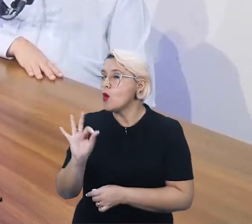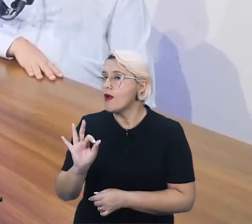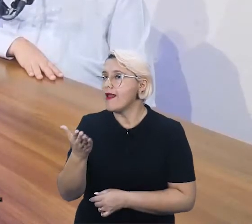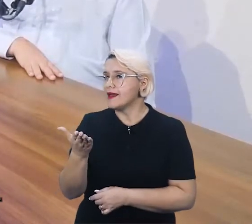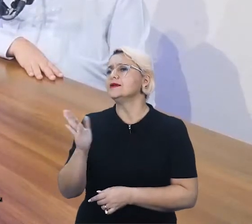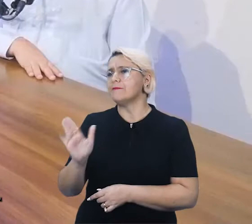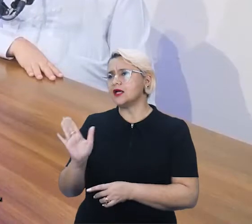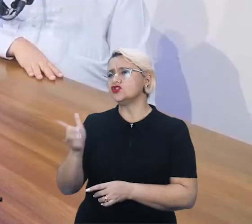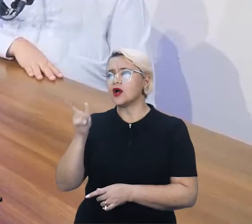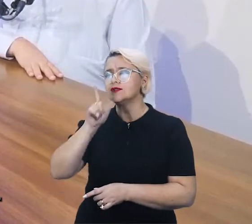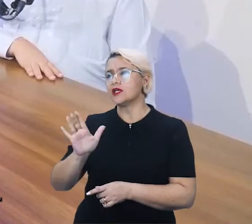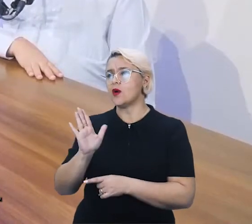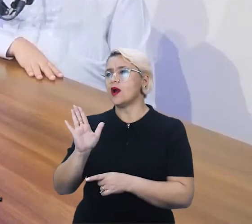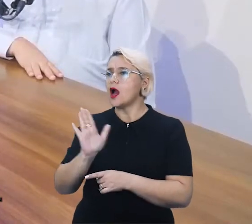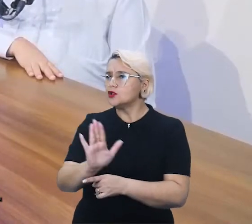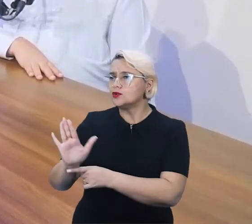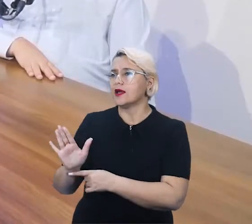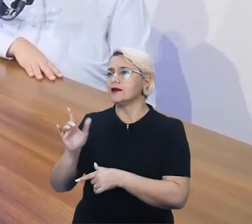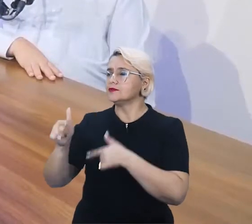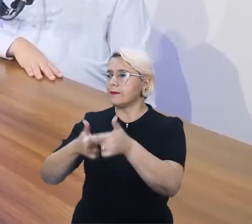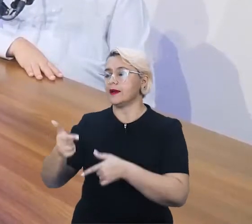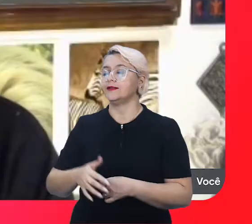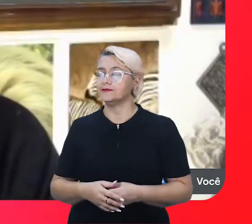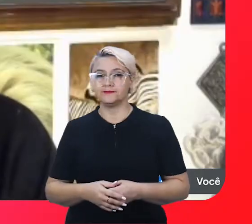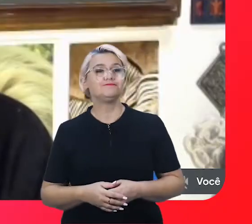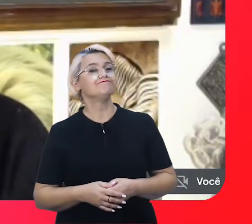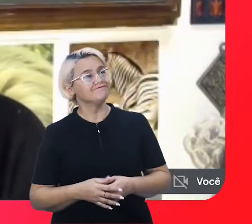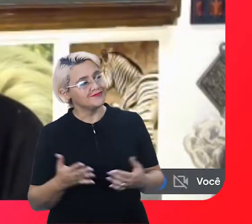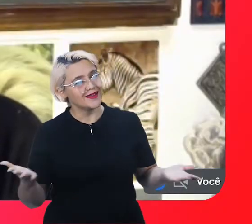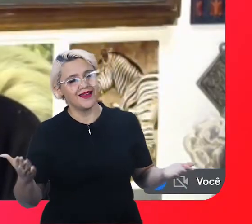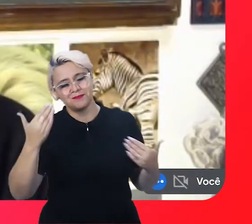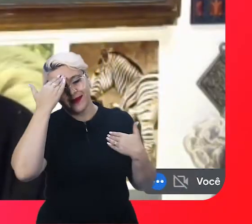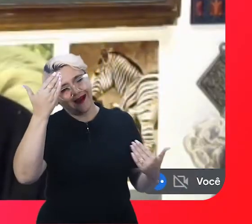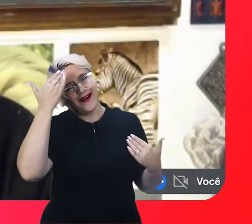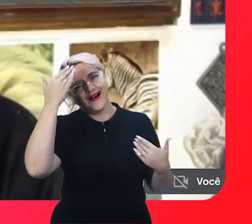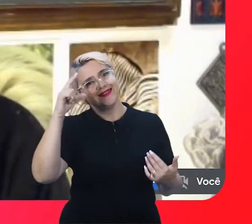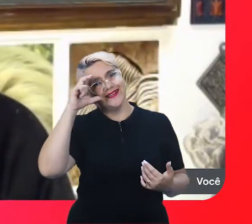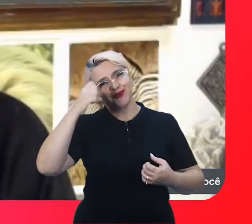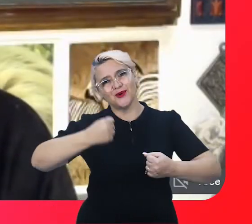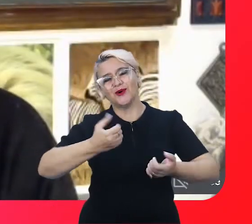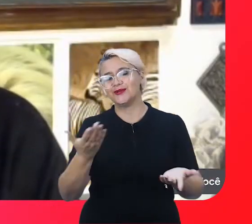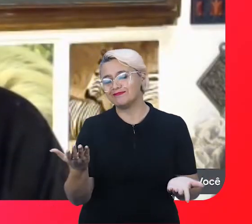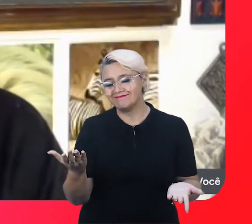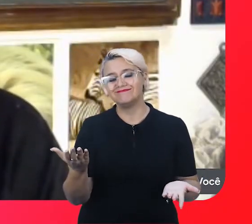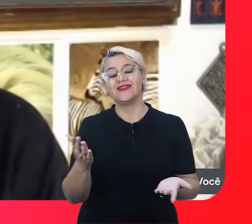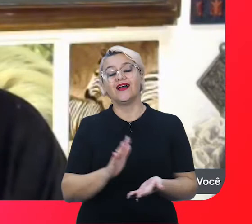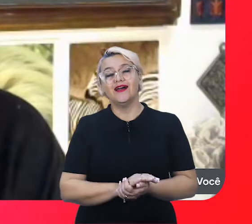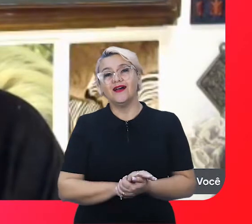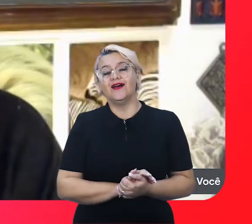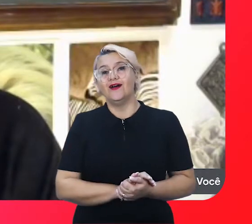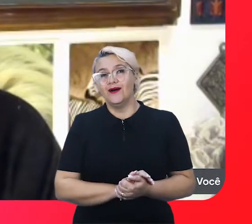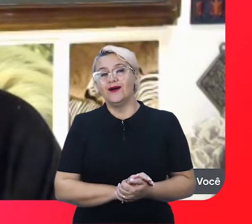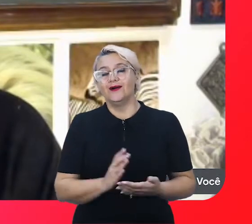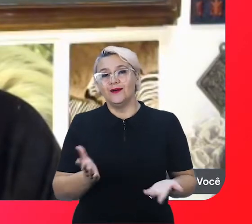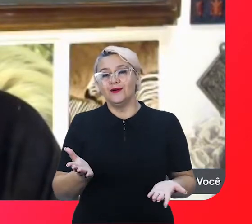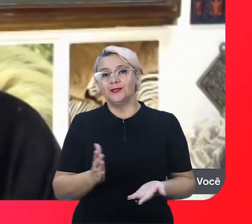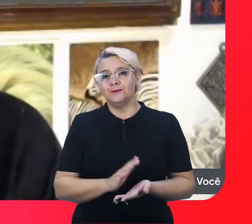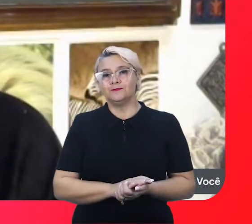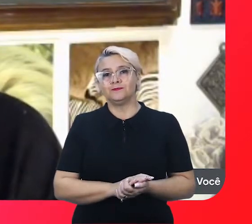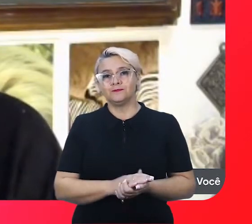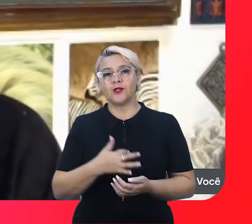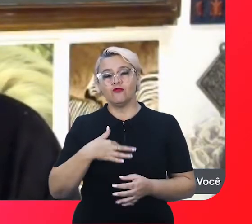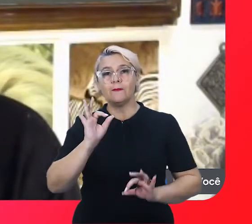que se beneficia do seu trabalho. Obrigada, Antônio. Olha, eu